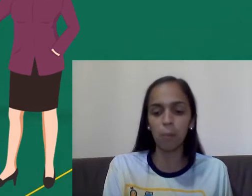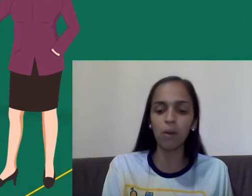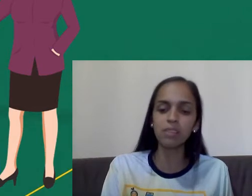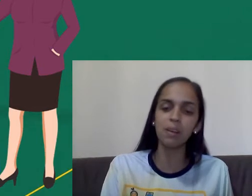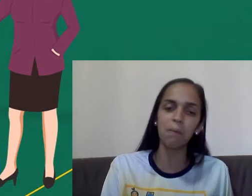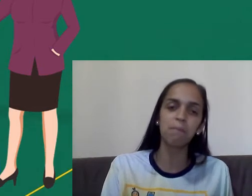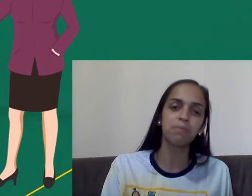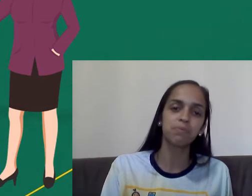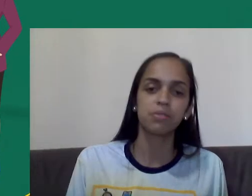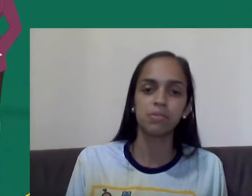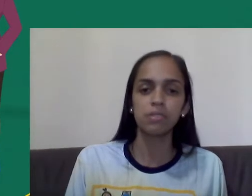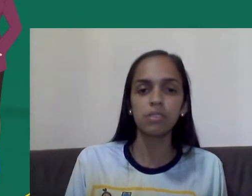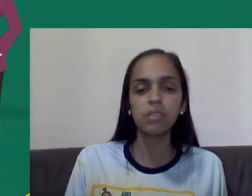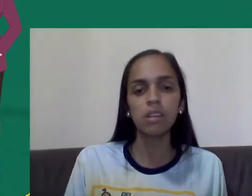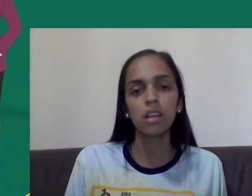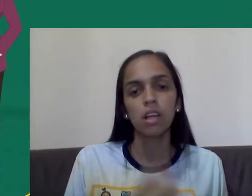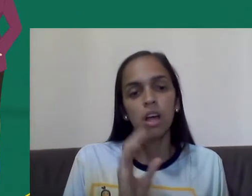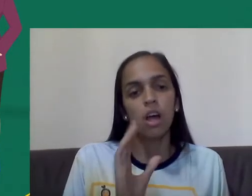oferecidos à população.